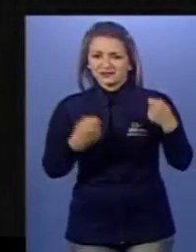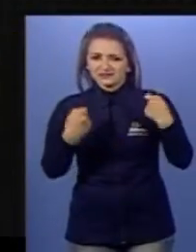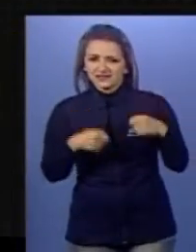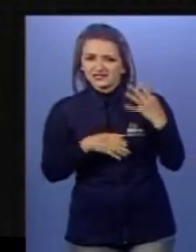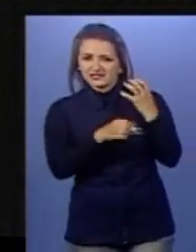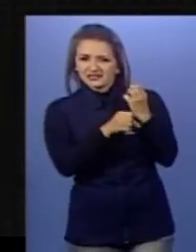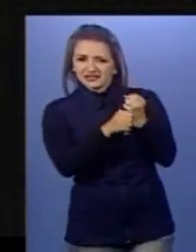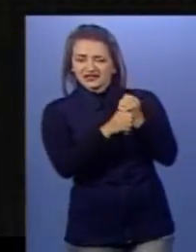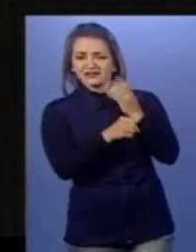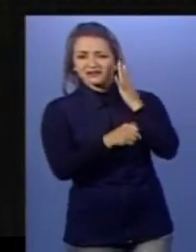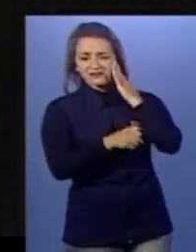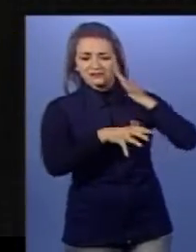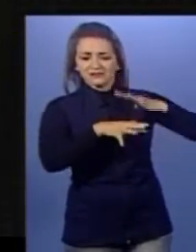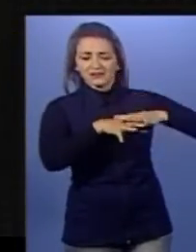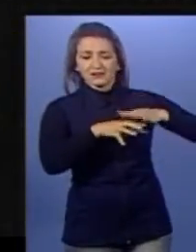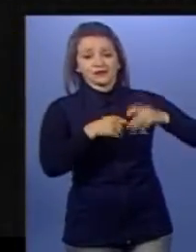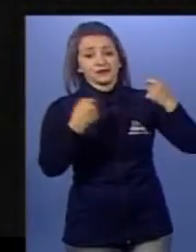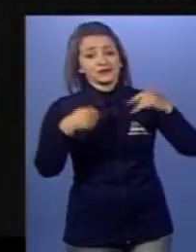isso